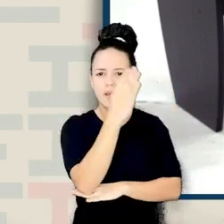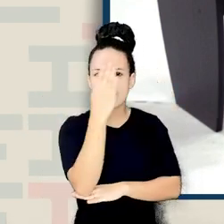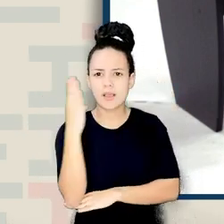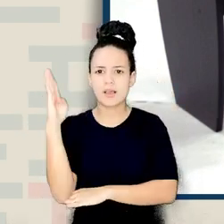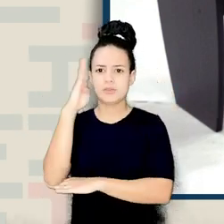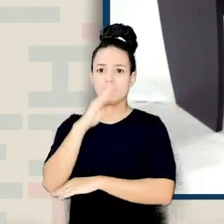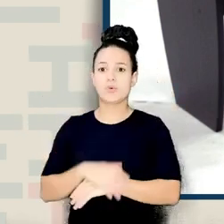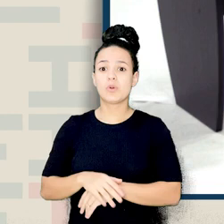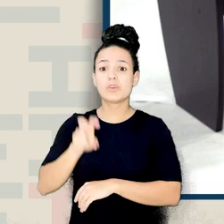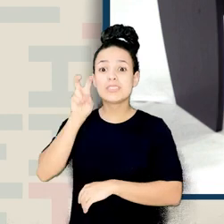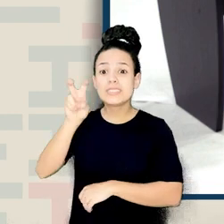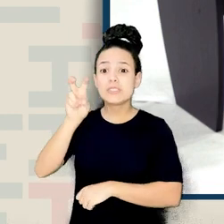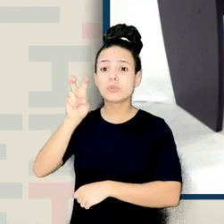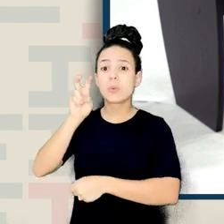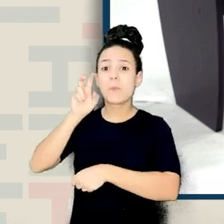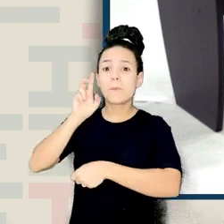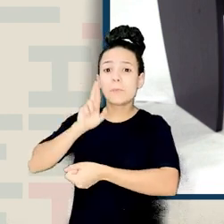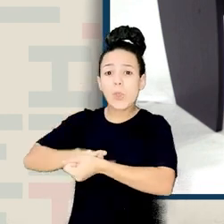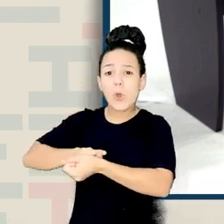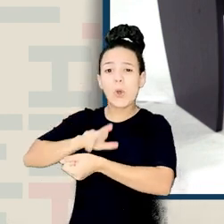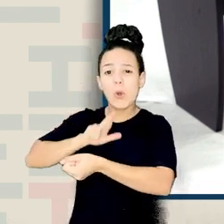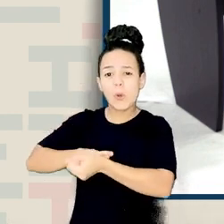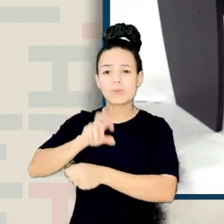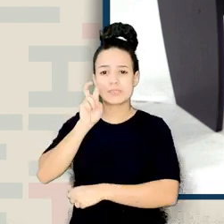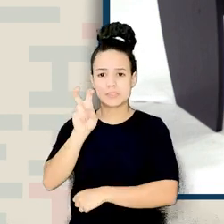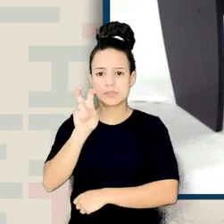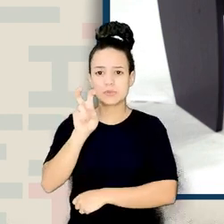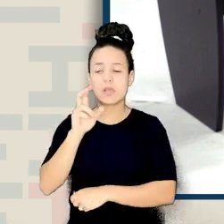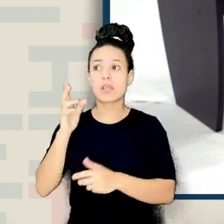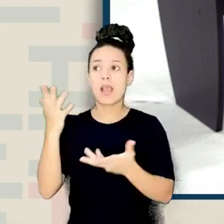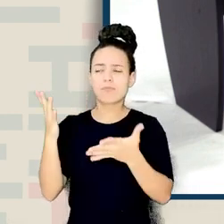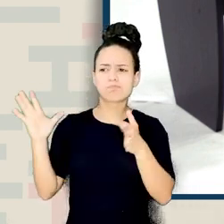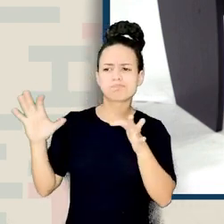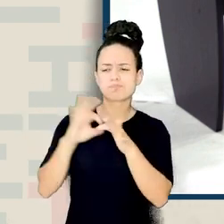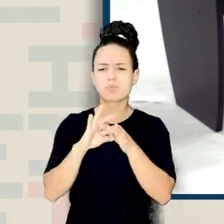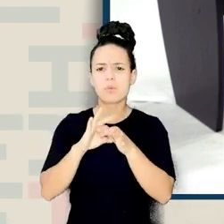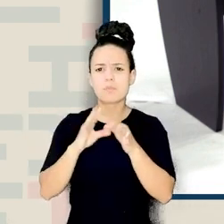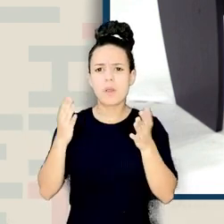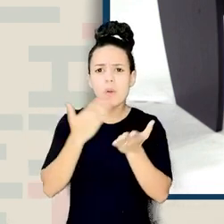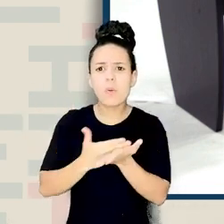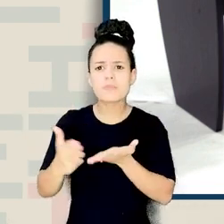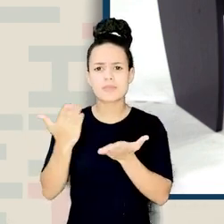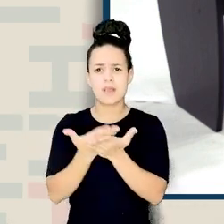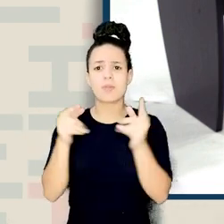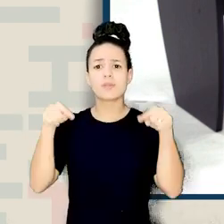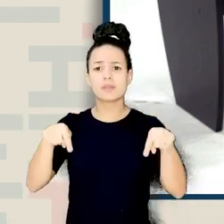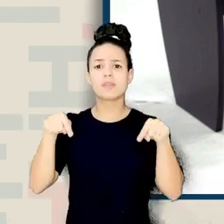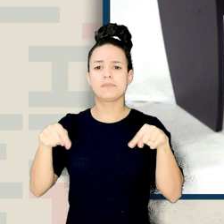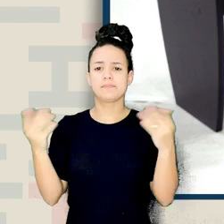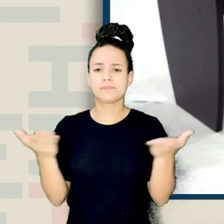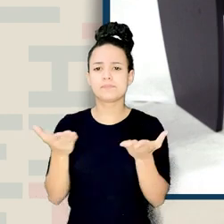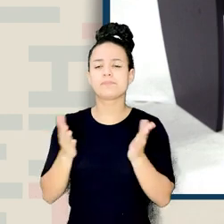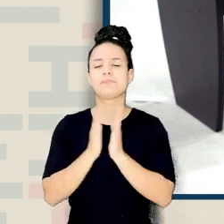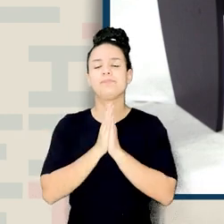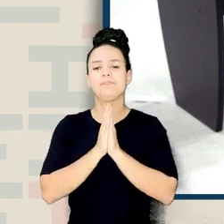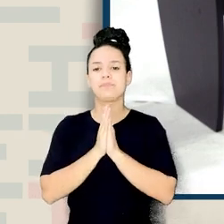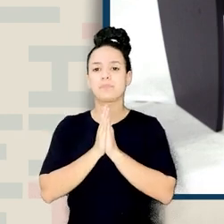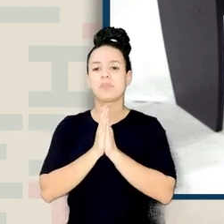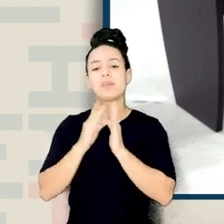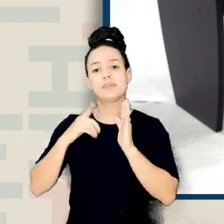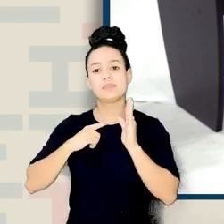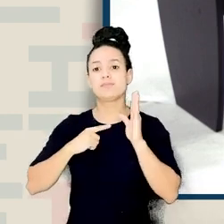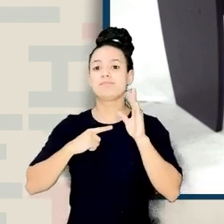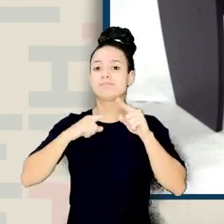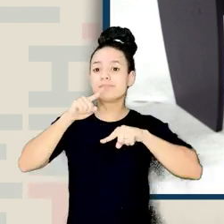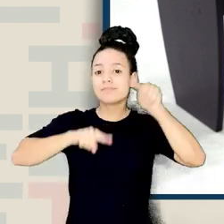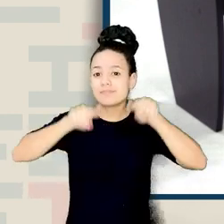toques. O que eu faço como um link para entrarmos agora na nossa aula? À medida que essas